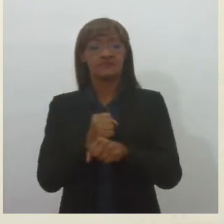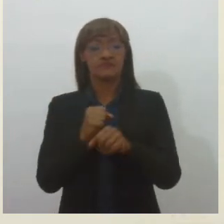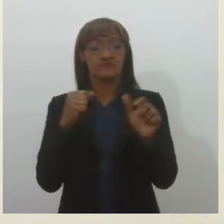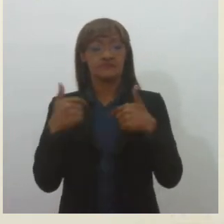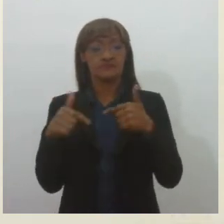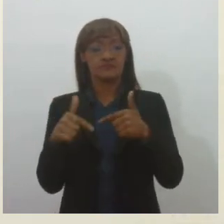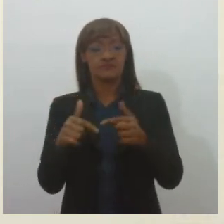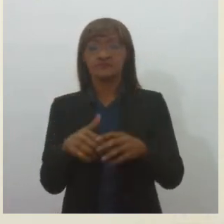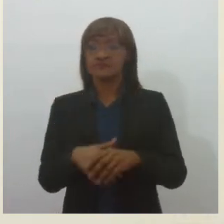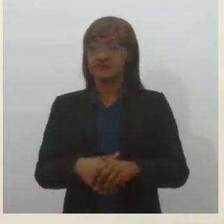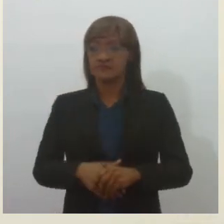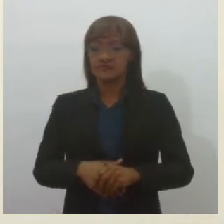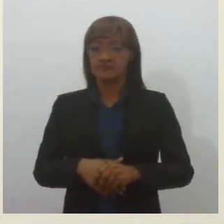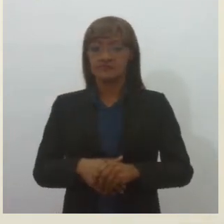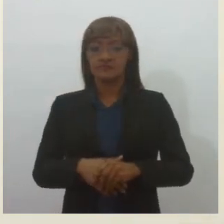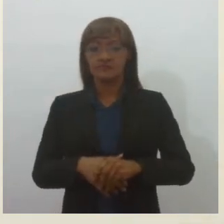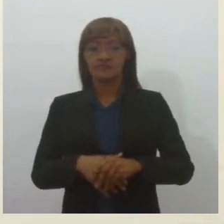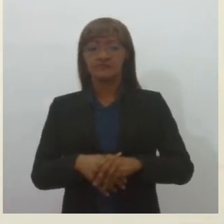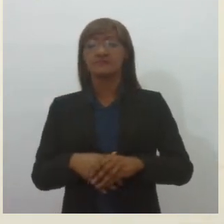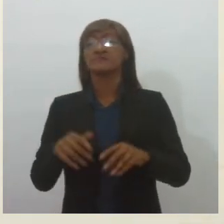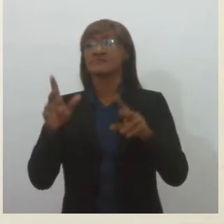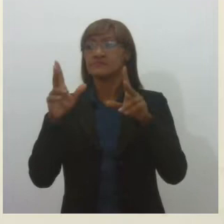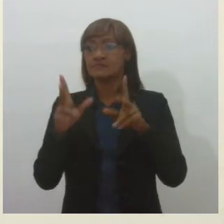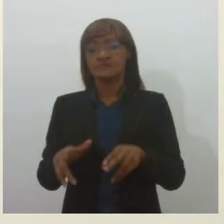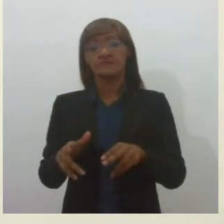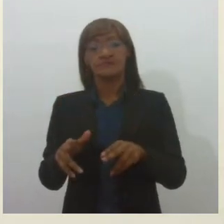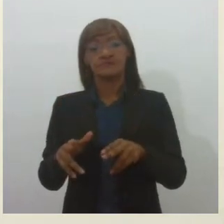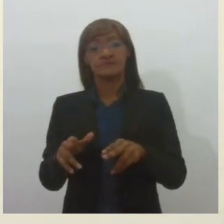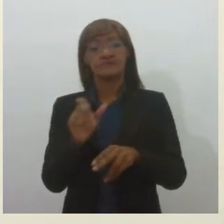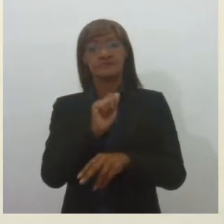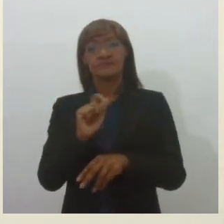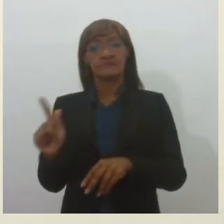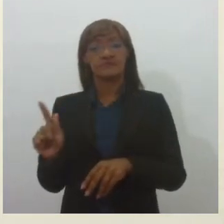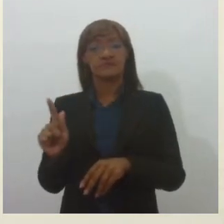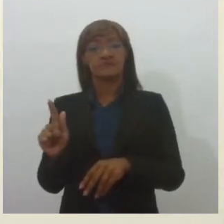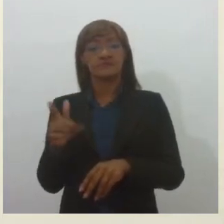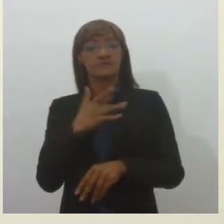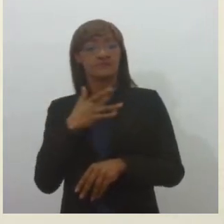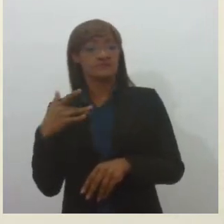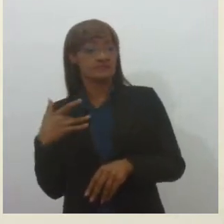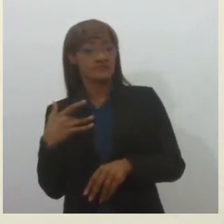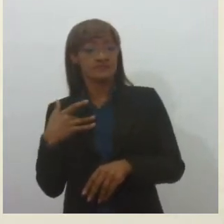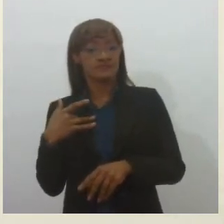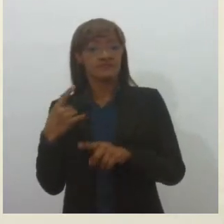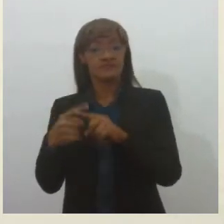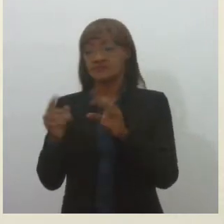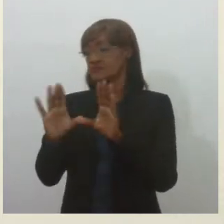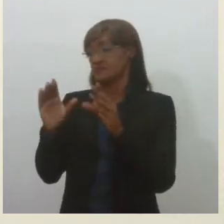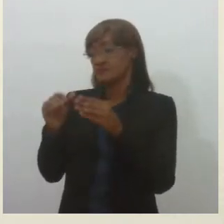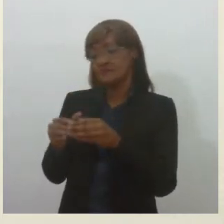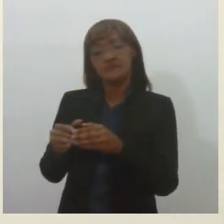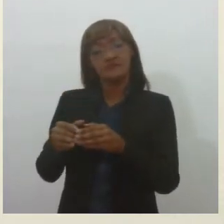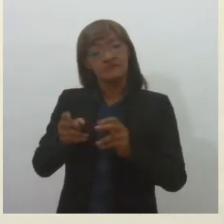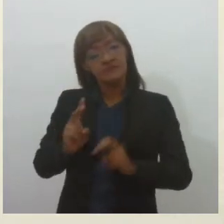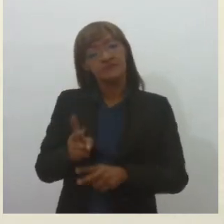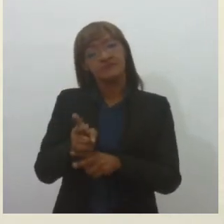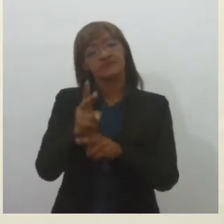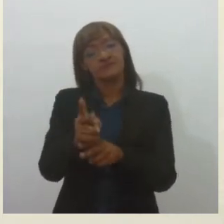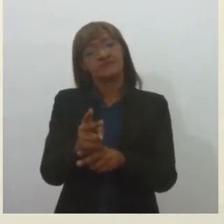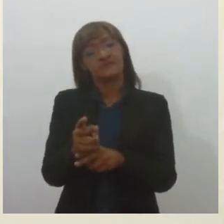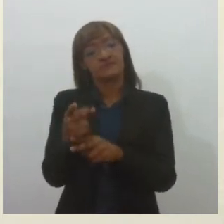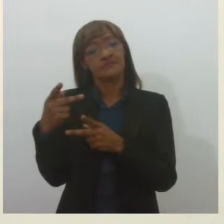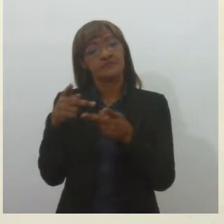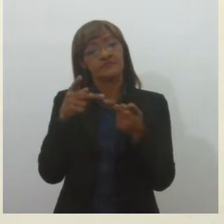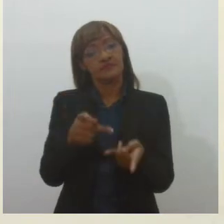e tivemos essas mesmas dificuldades do agente saúde até porque nós vamos lá categorias só a gente faz essa busca ativa a gente faz as